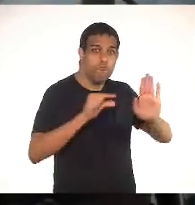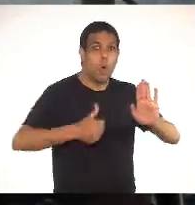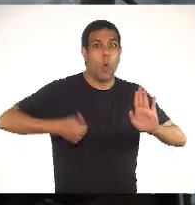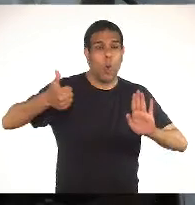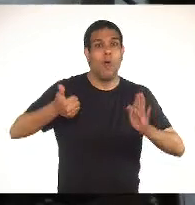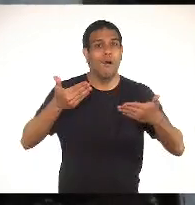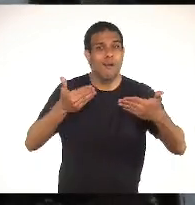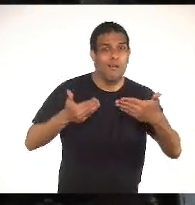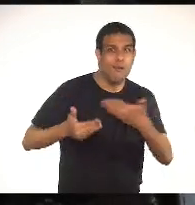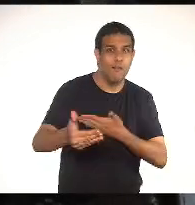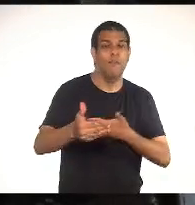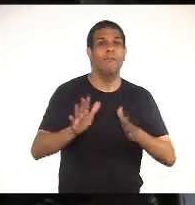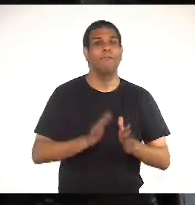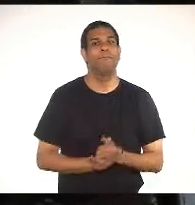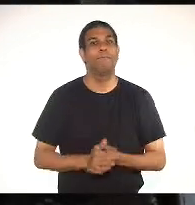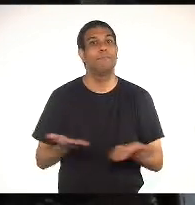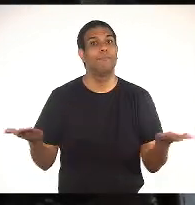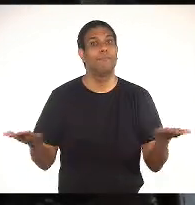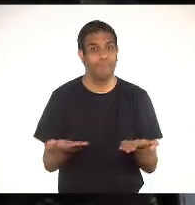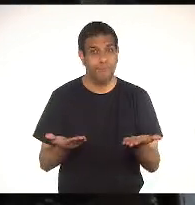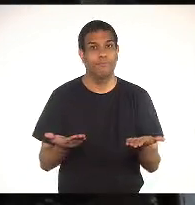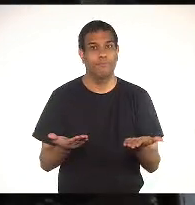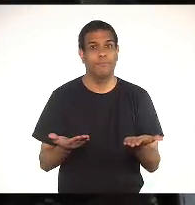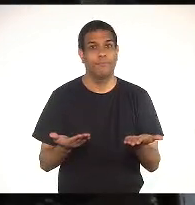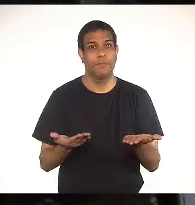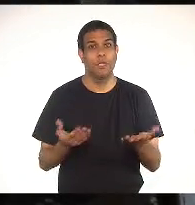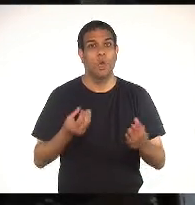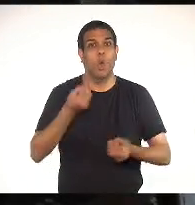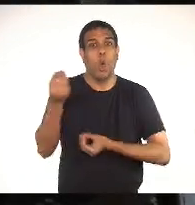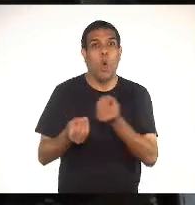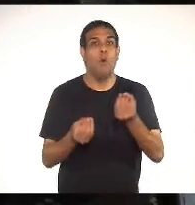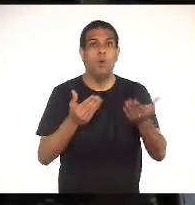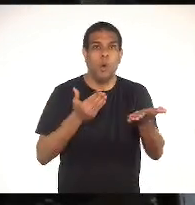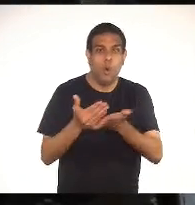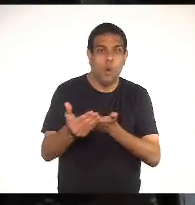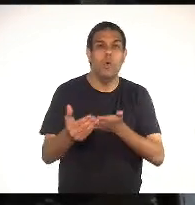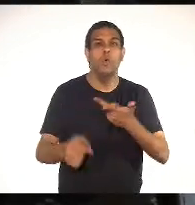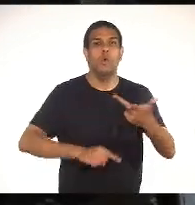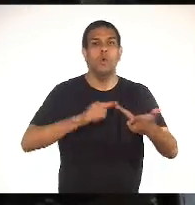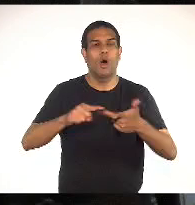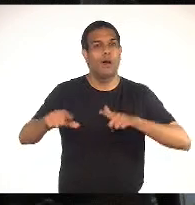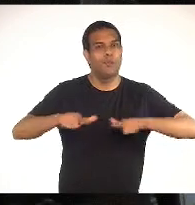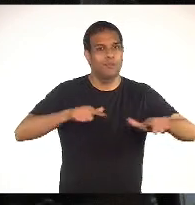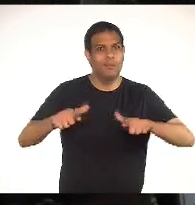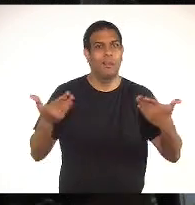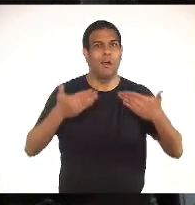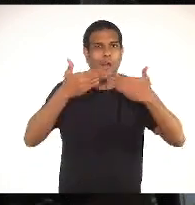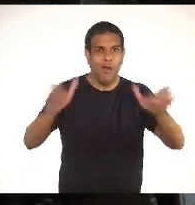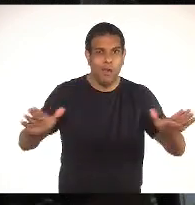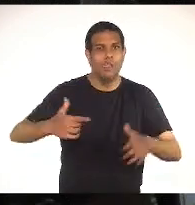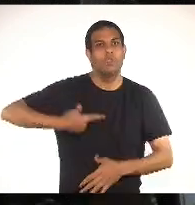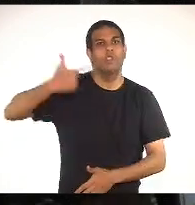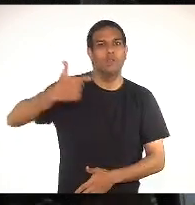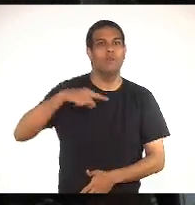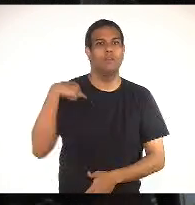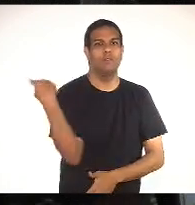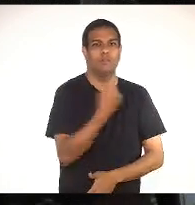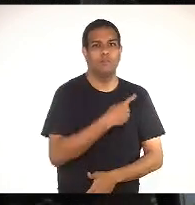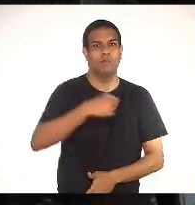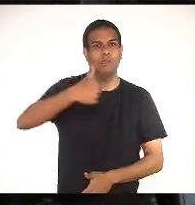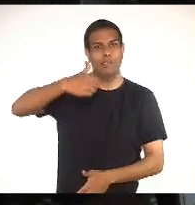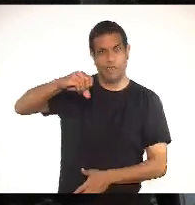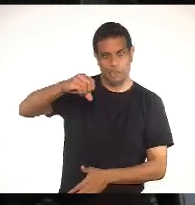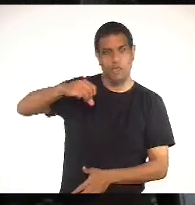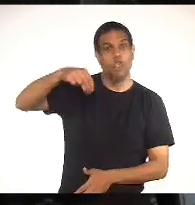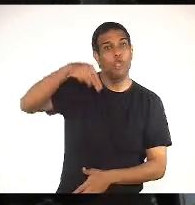mesmo está encerrada. Havendo número legal e sob a proteção de Deus, iniciamos os nossos trabalhos. Está aberta a segunda sessão extraordinária do dia 19